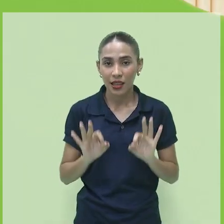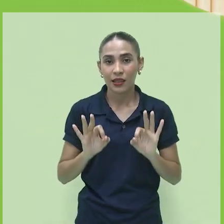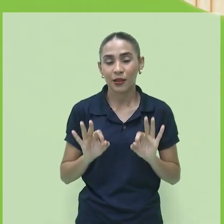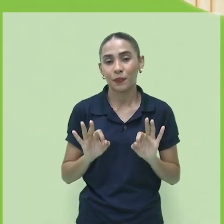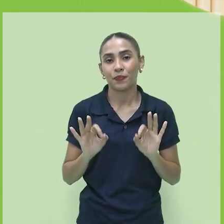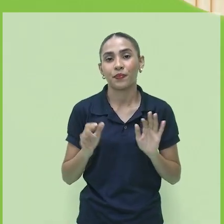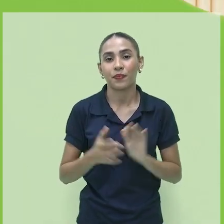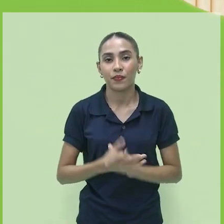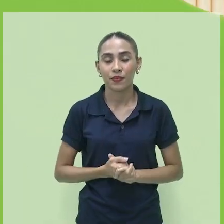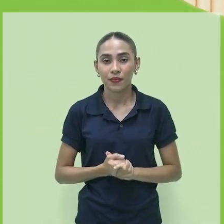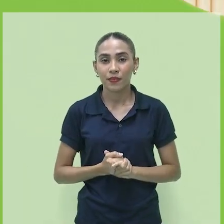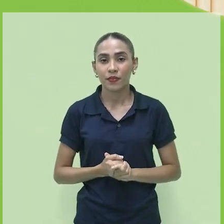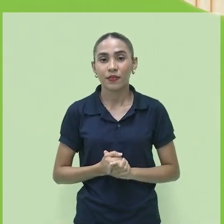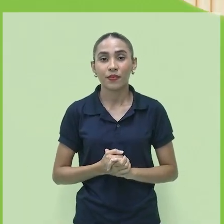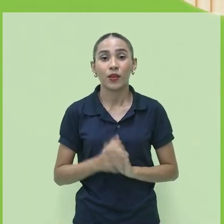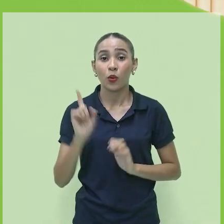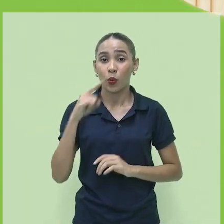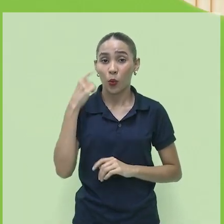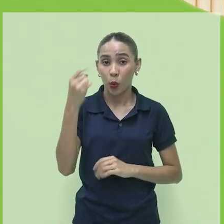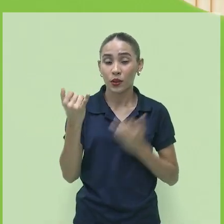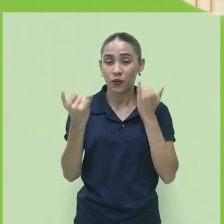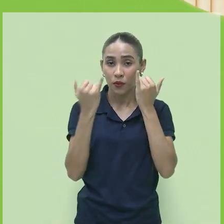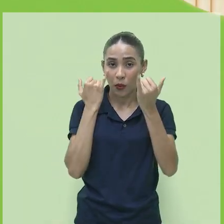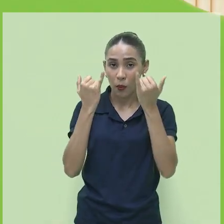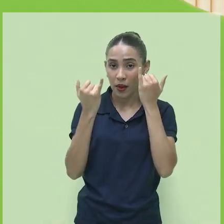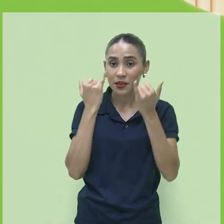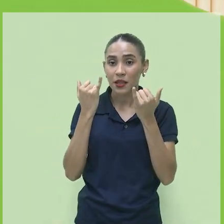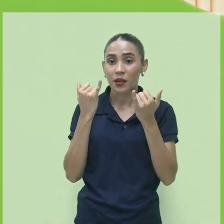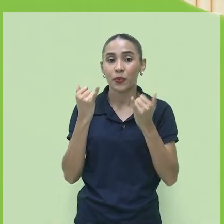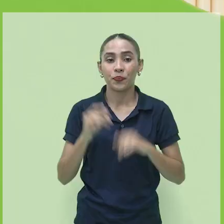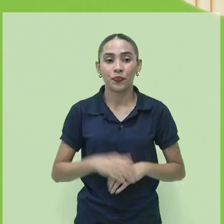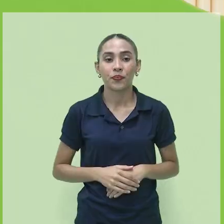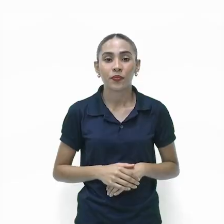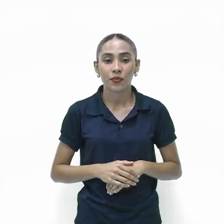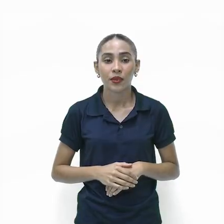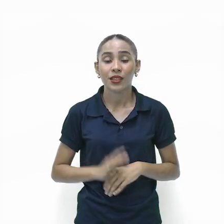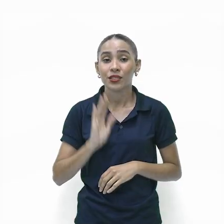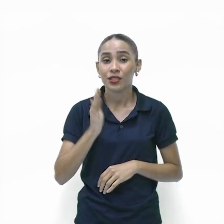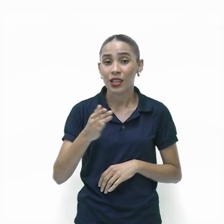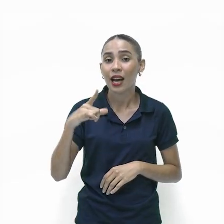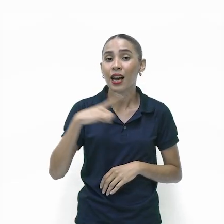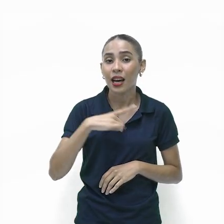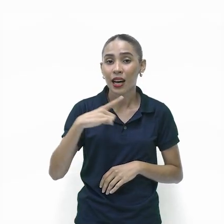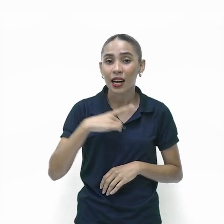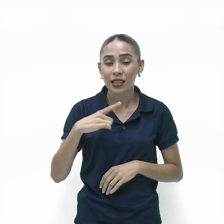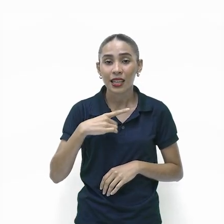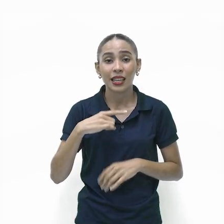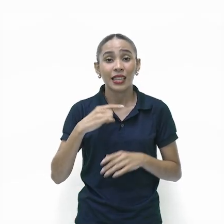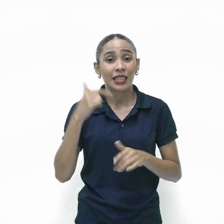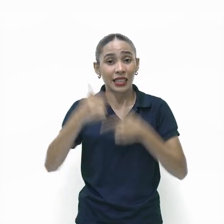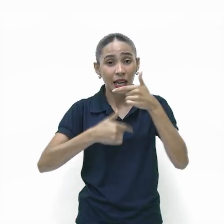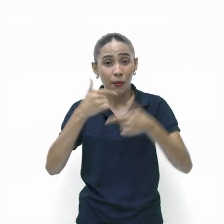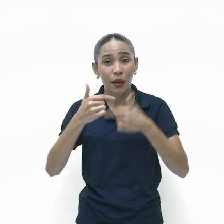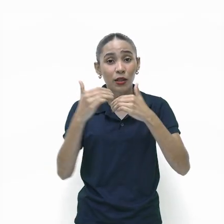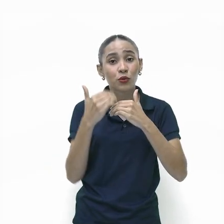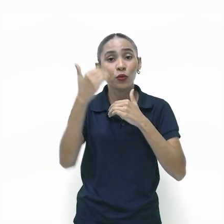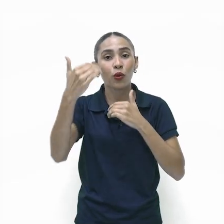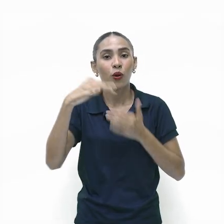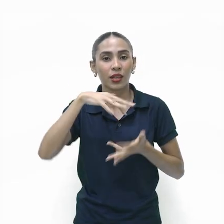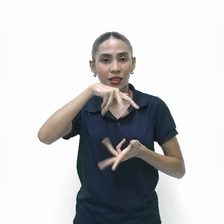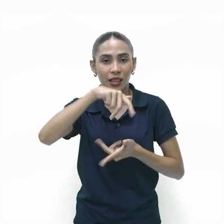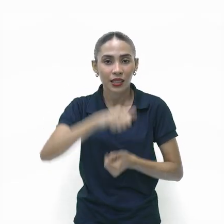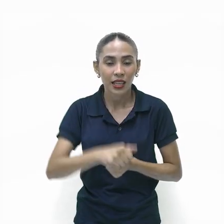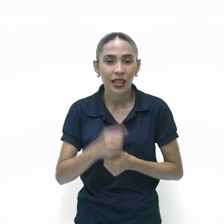certos. Né? E mais uma outra informação bem atualizada. Já existem missões espaciais,